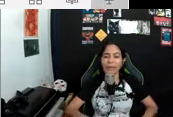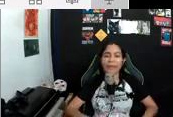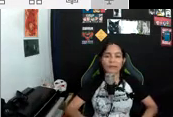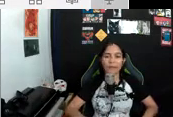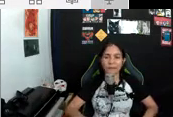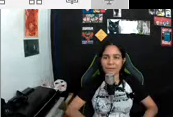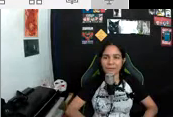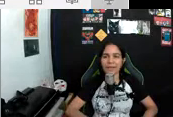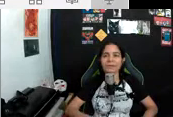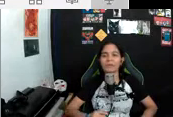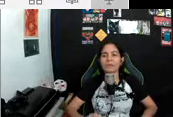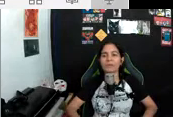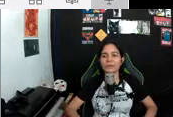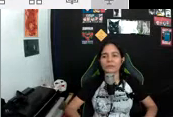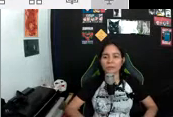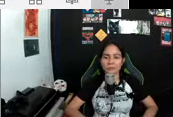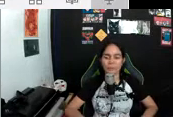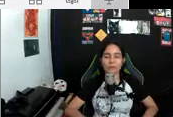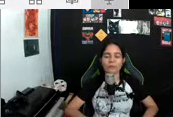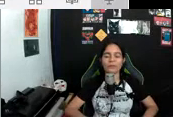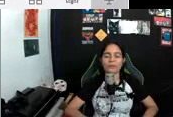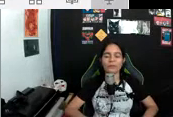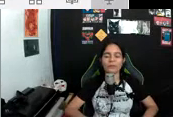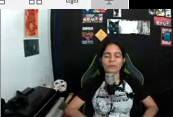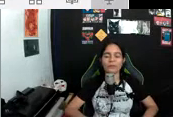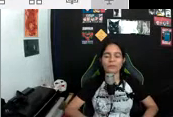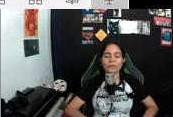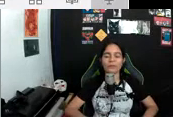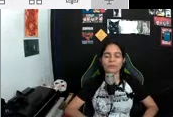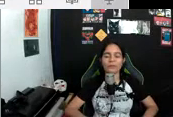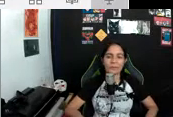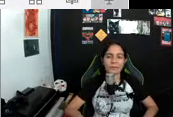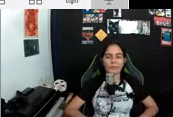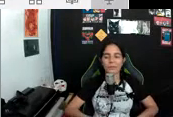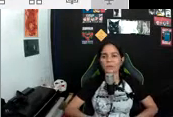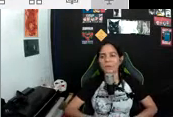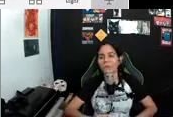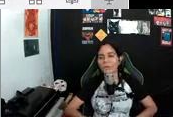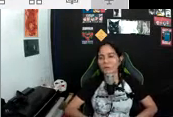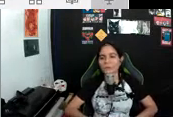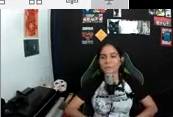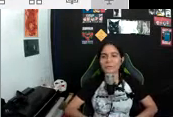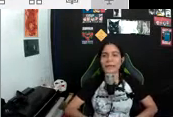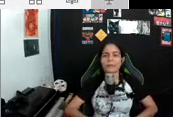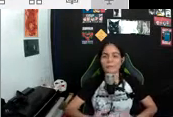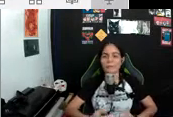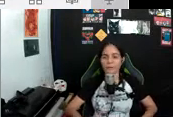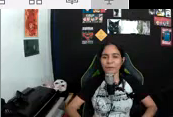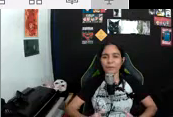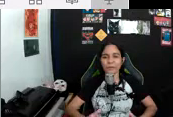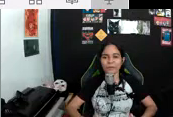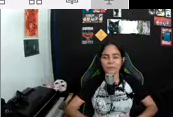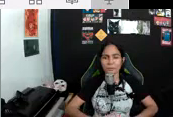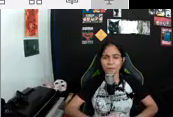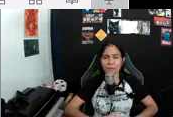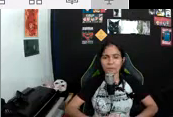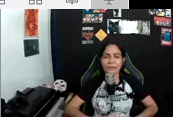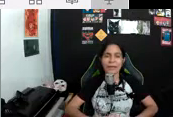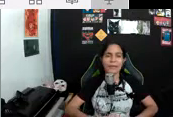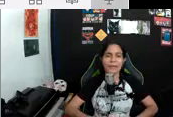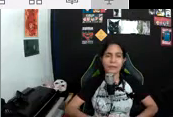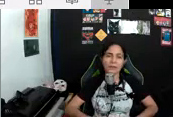tem a questão das vacinações, acompanhamento médico de doenças crônicas, até para verificar se está